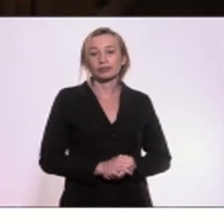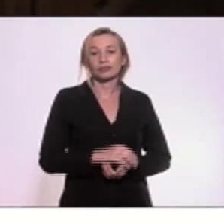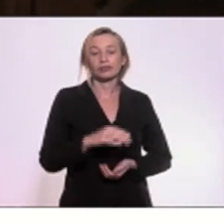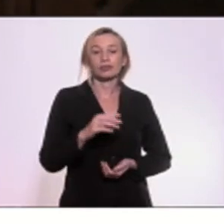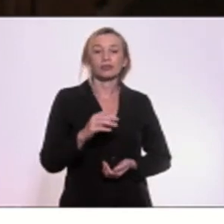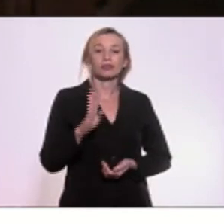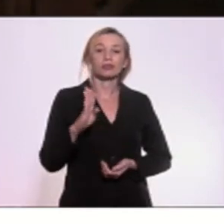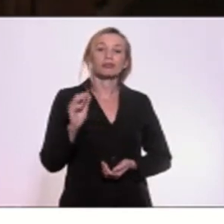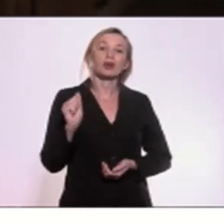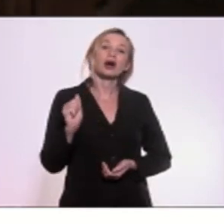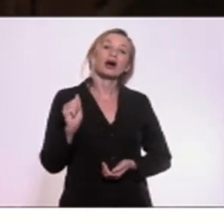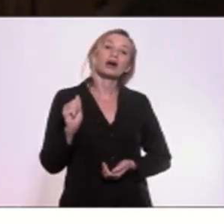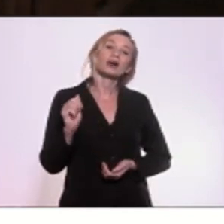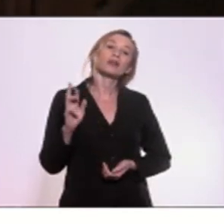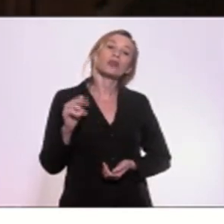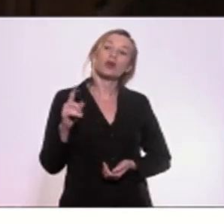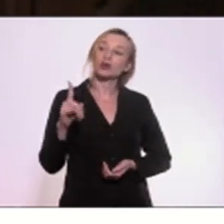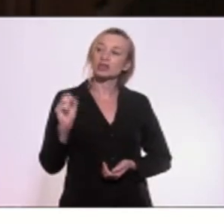Sobrinho,